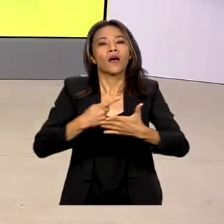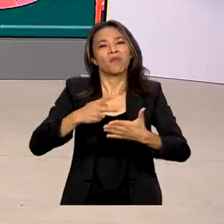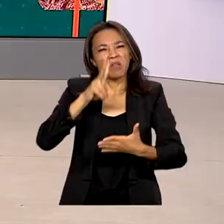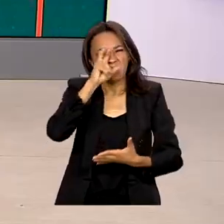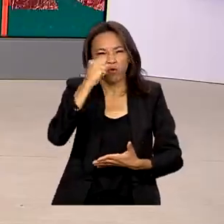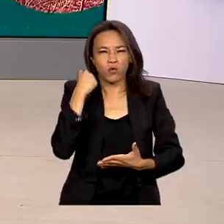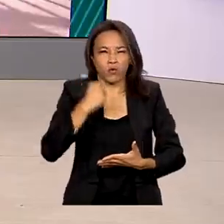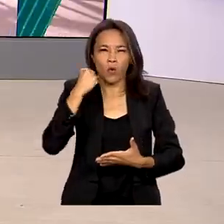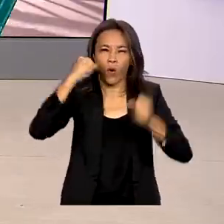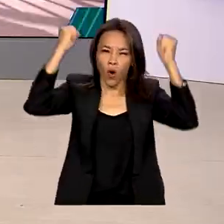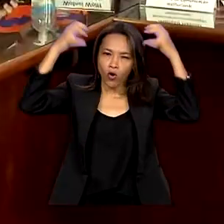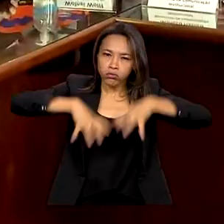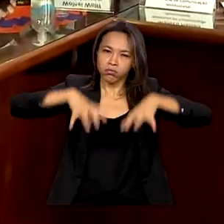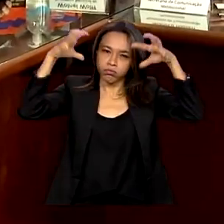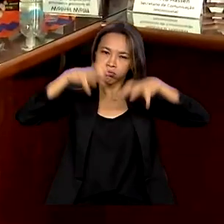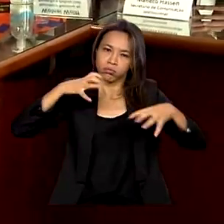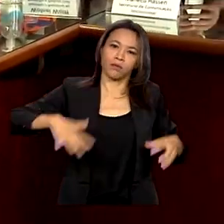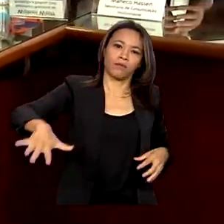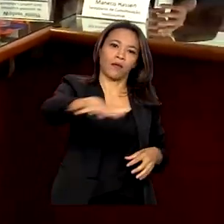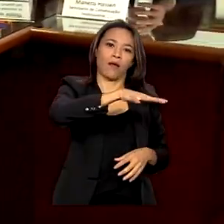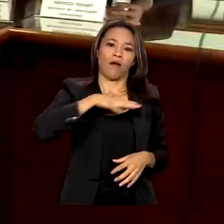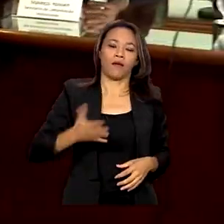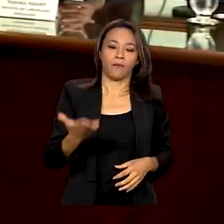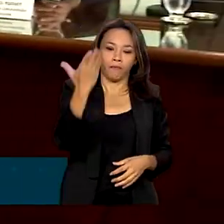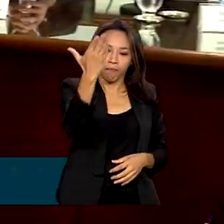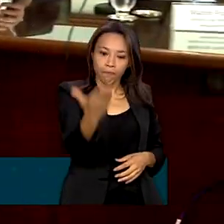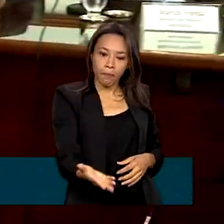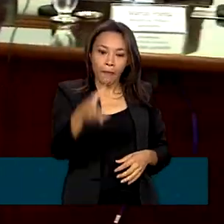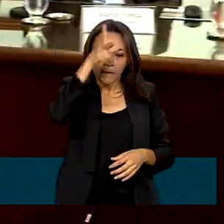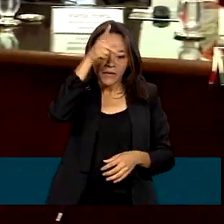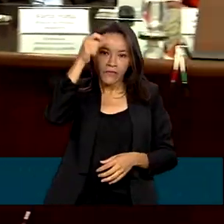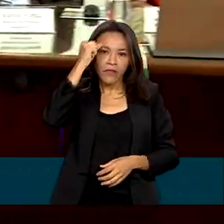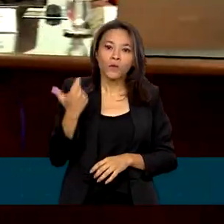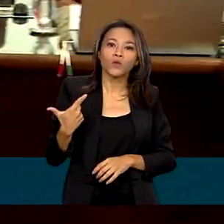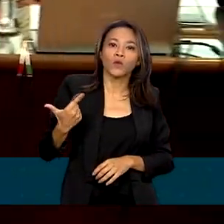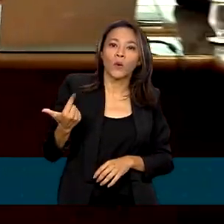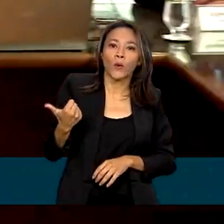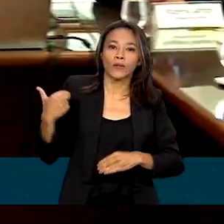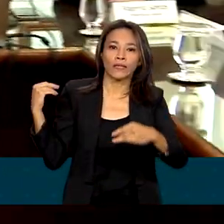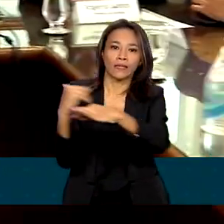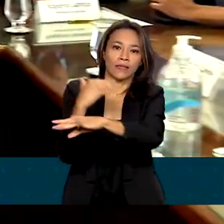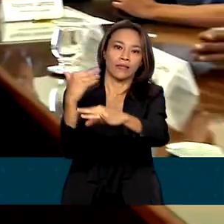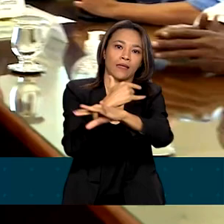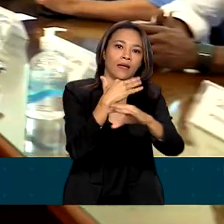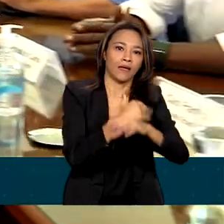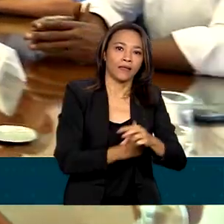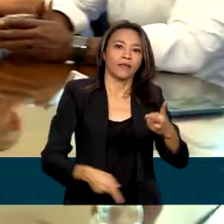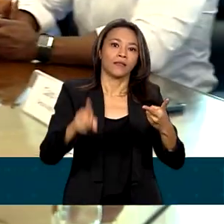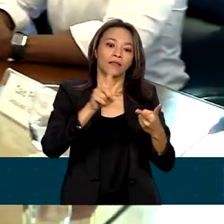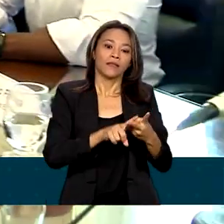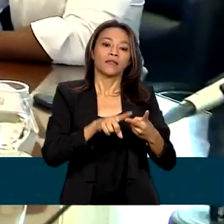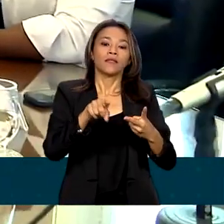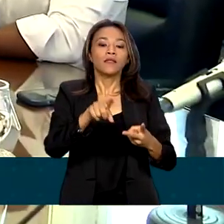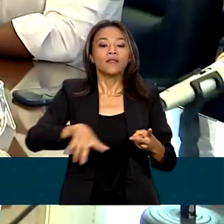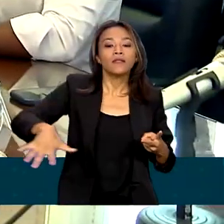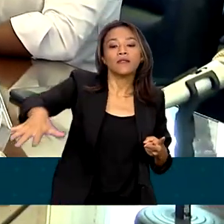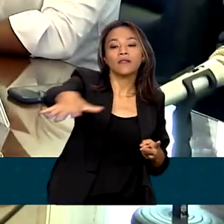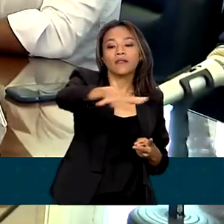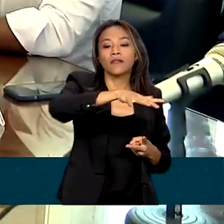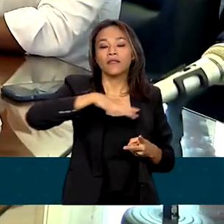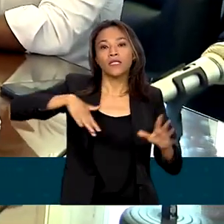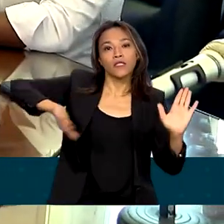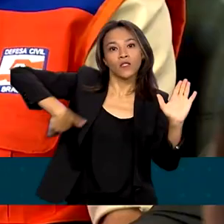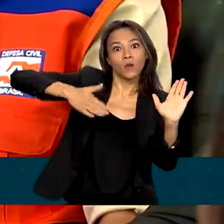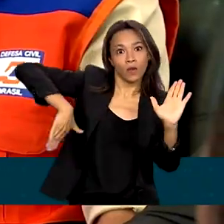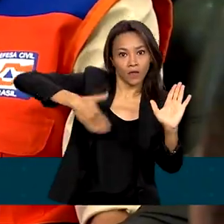chuvas que atingiram a região prefeitos de 12 cidades da Baixada Santista e do Vale do Ribeira do litoral